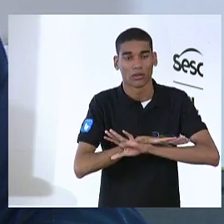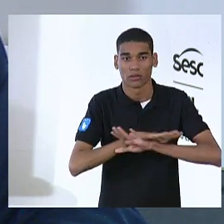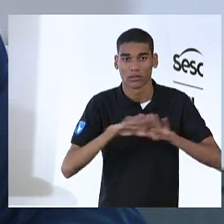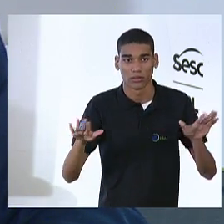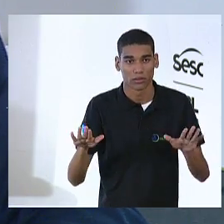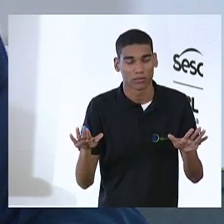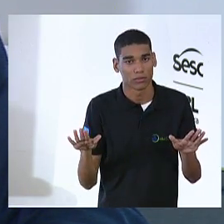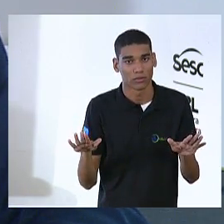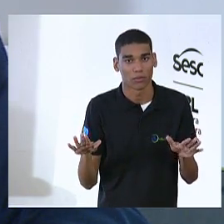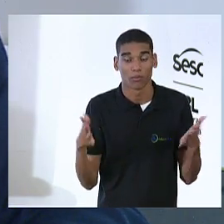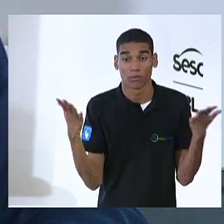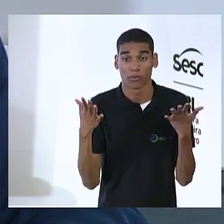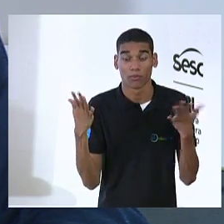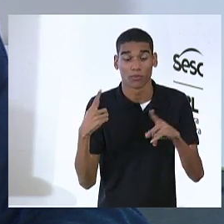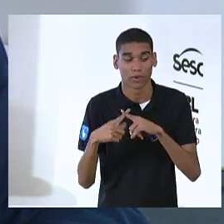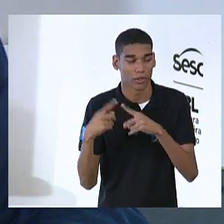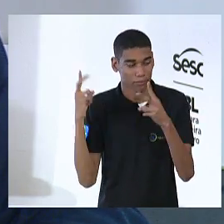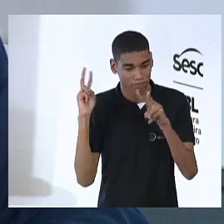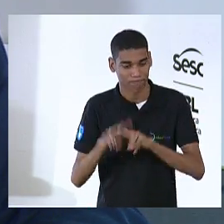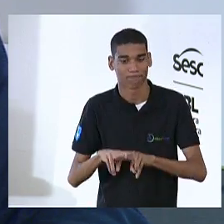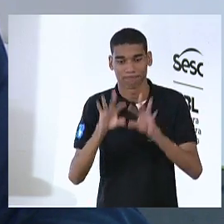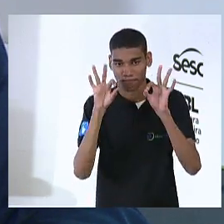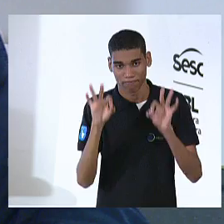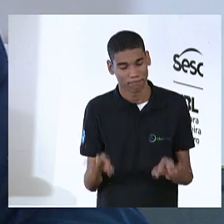Agora, lá embaixo,